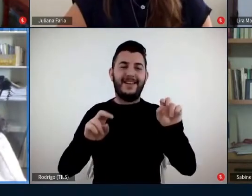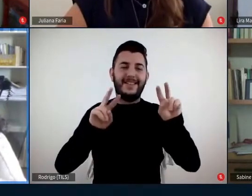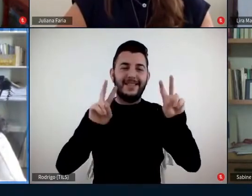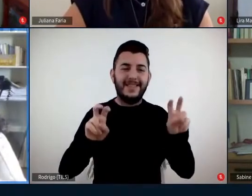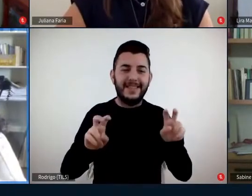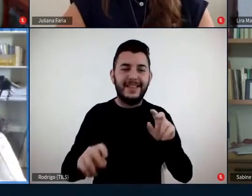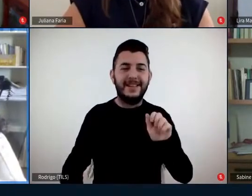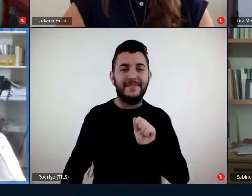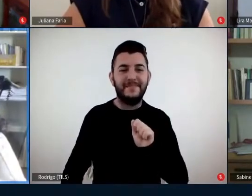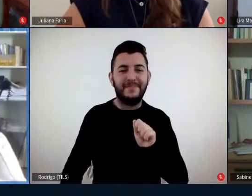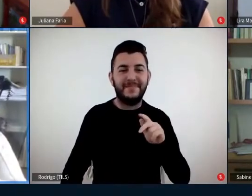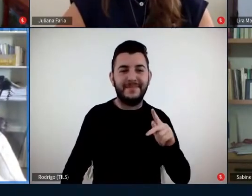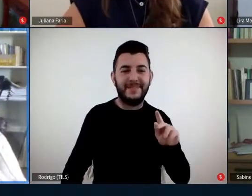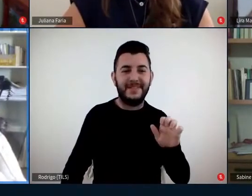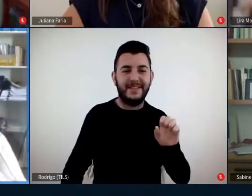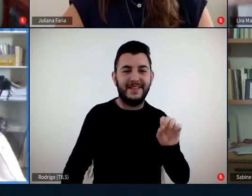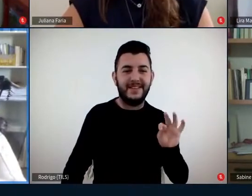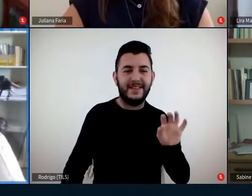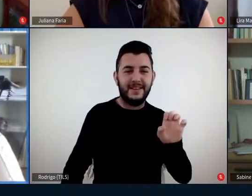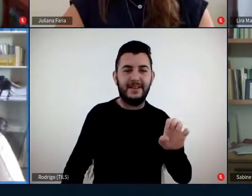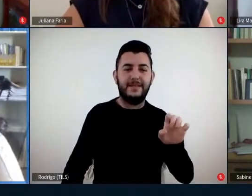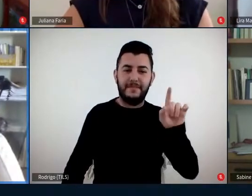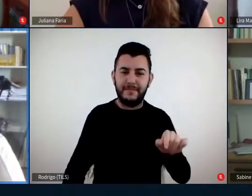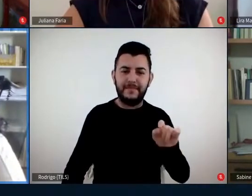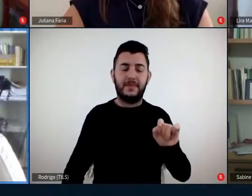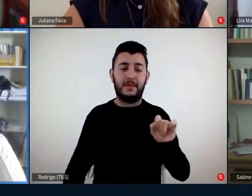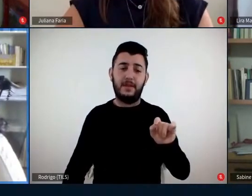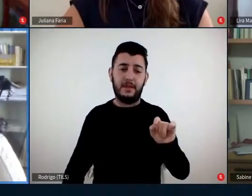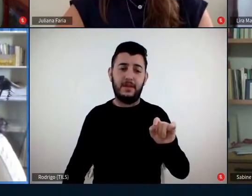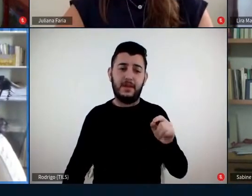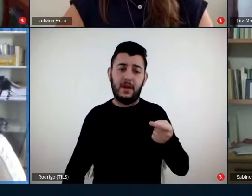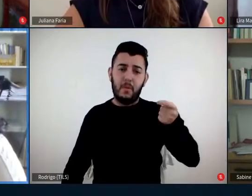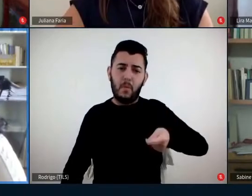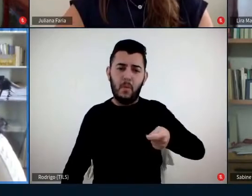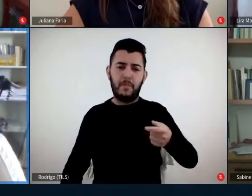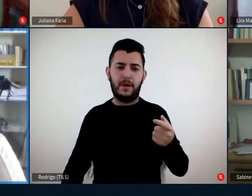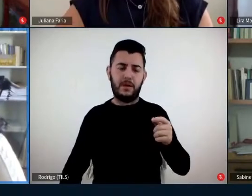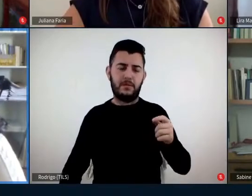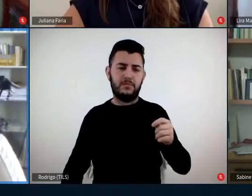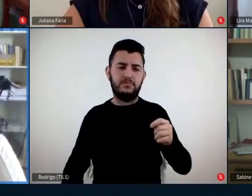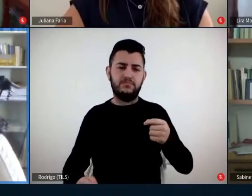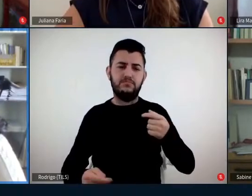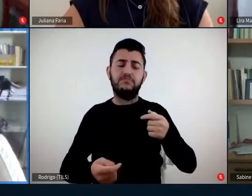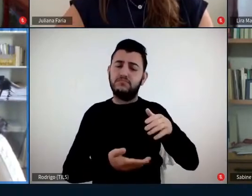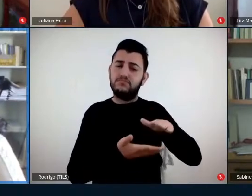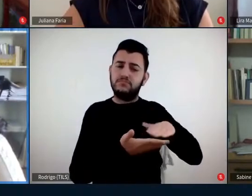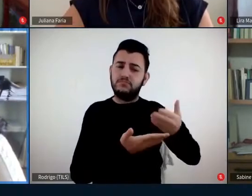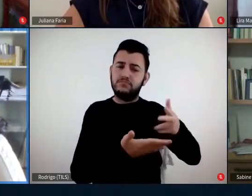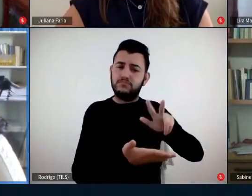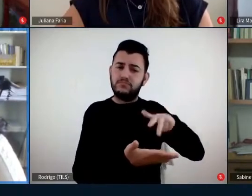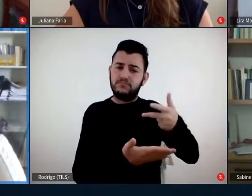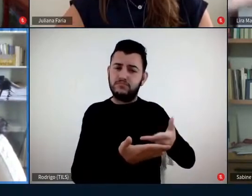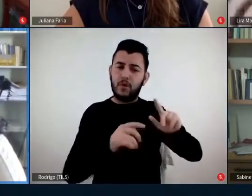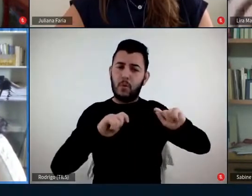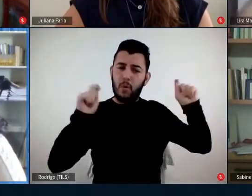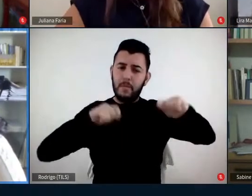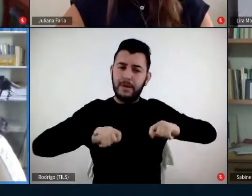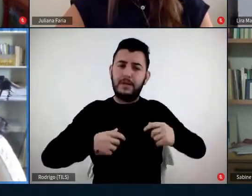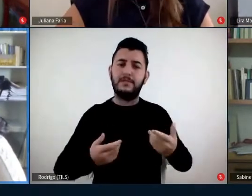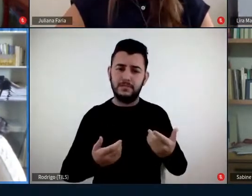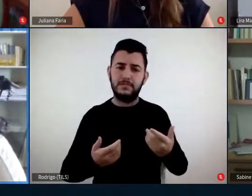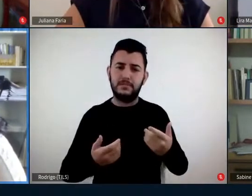era cobrado competência de tradução e de interpretação. Então, eu acredito, Carlos, que é